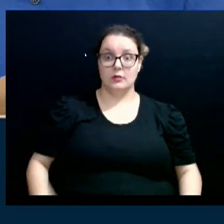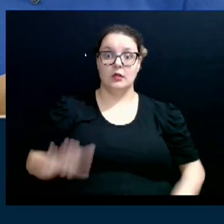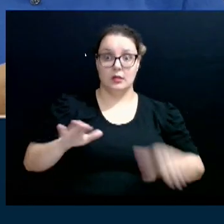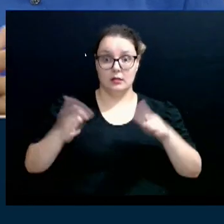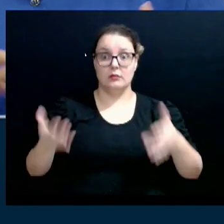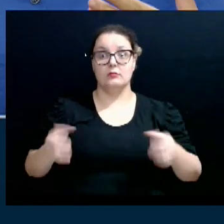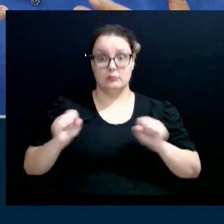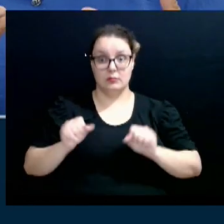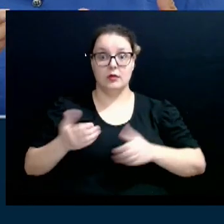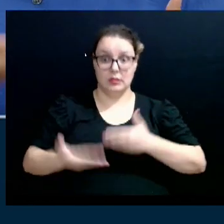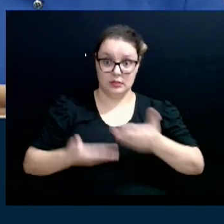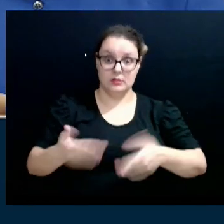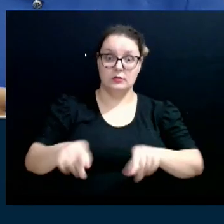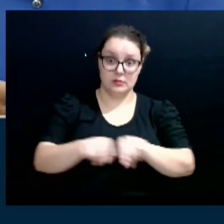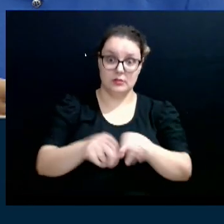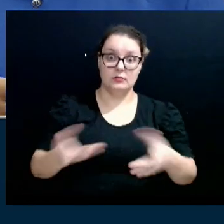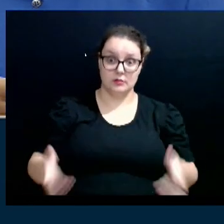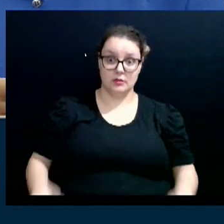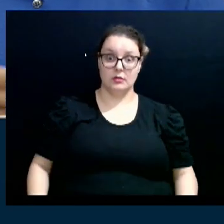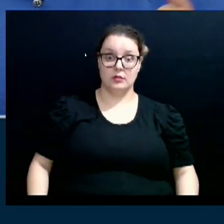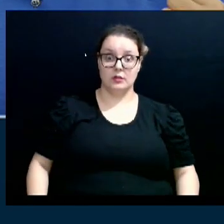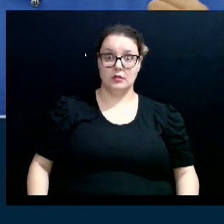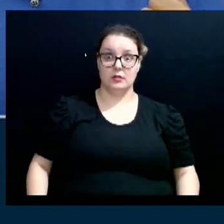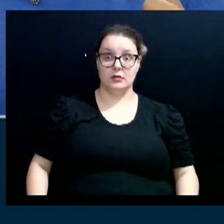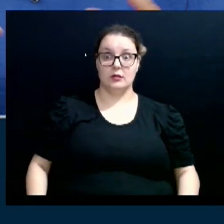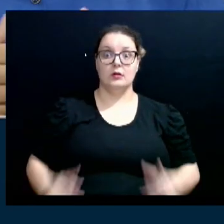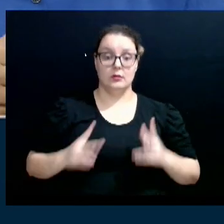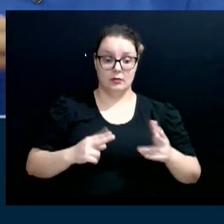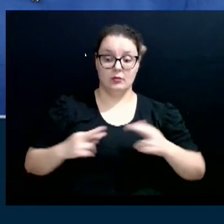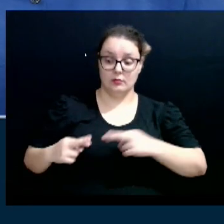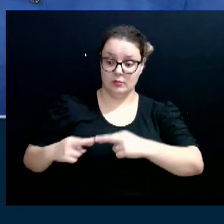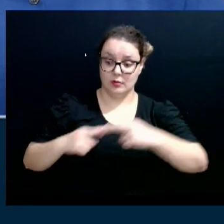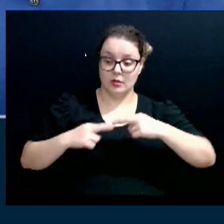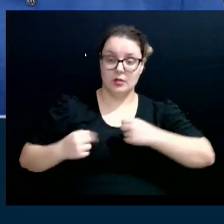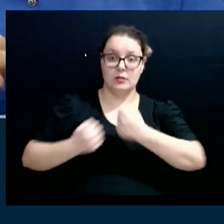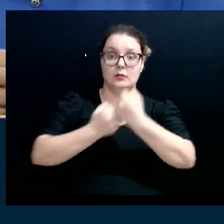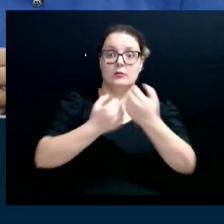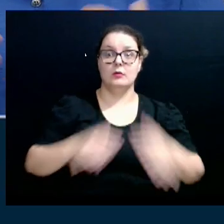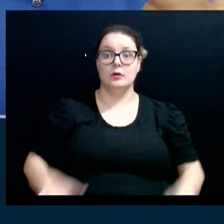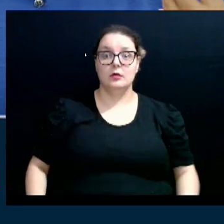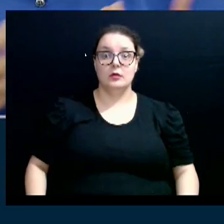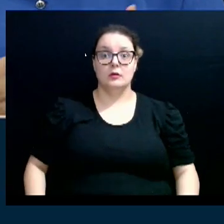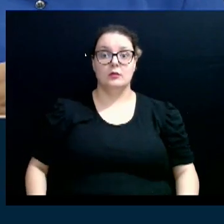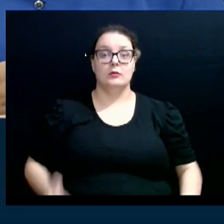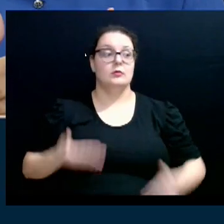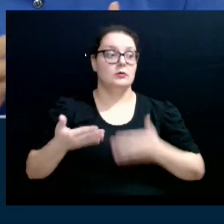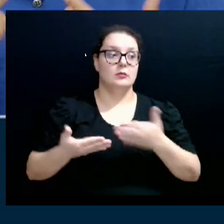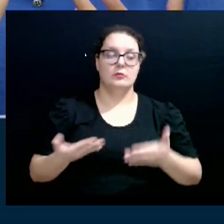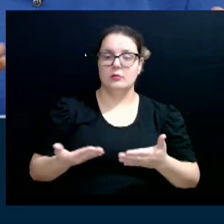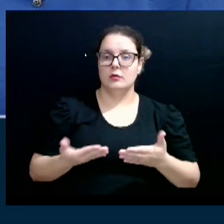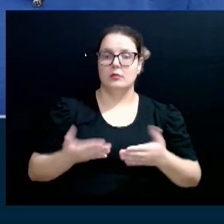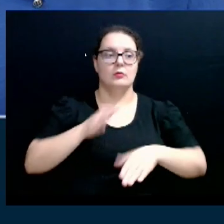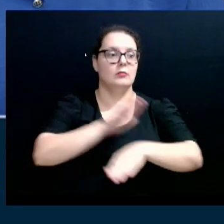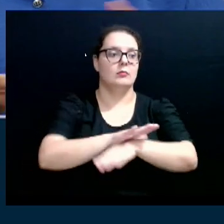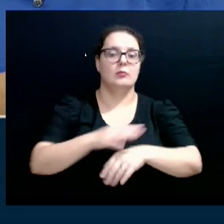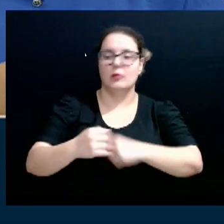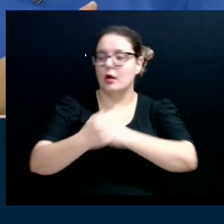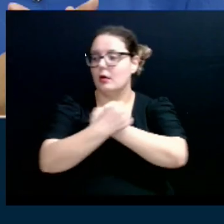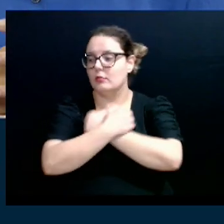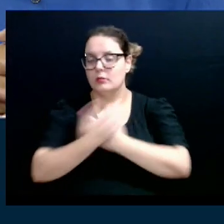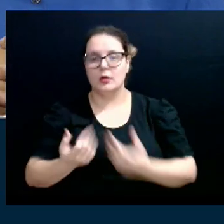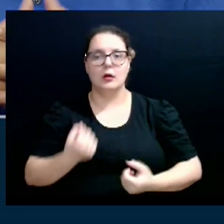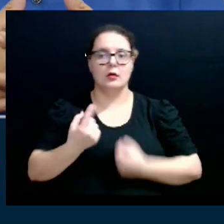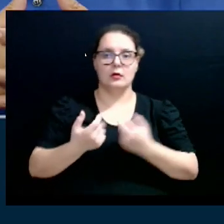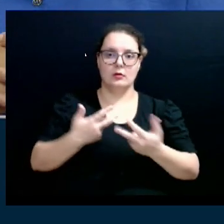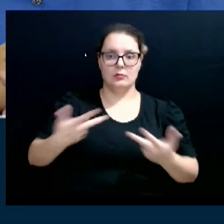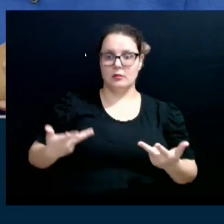também, né? Servir como rede de apoio, de repente, servir como um ombro, um abraço, alguma coisa que seja, para